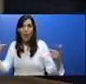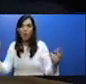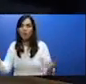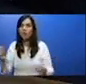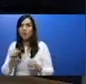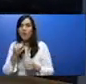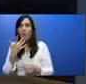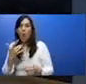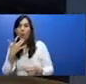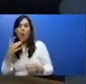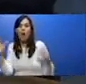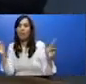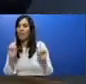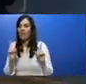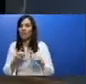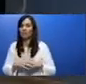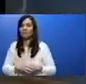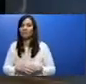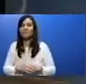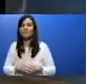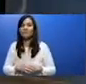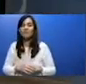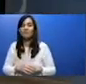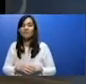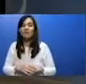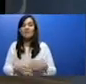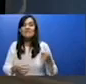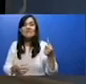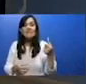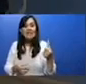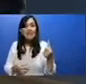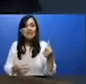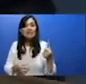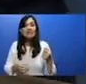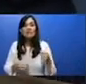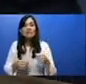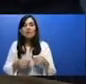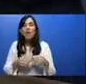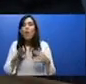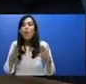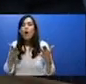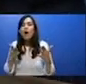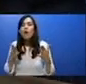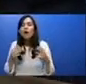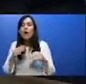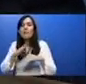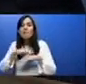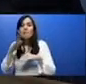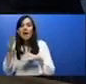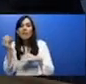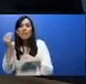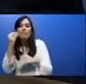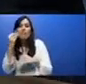né? Chamativas. E que partes são mais claras no quadro?